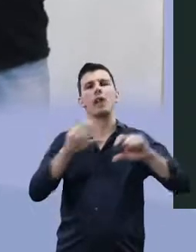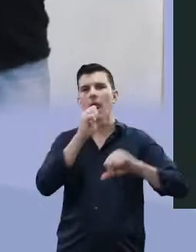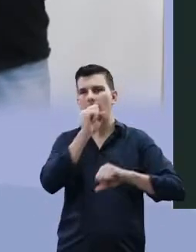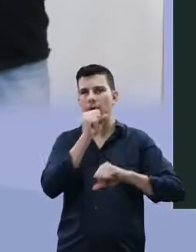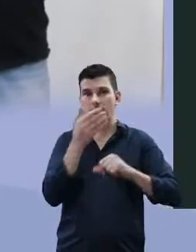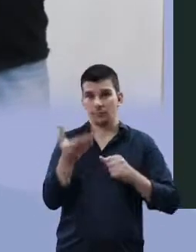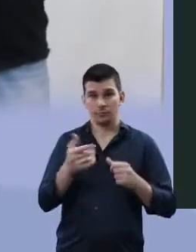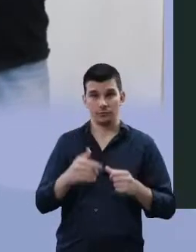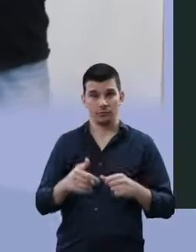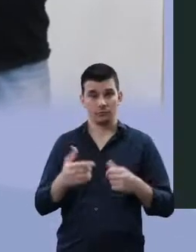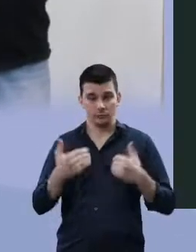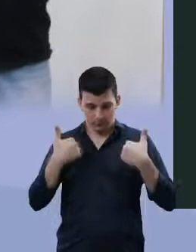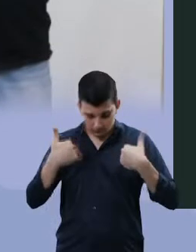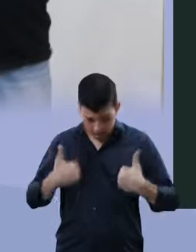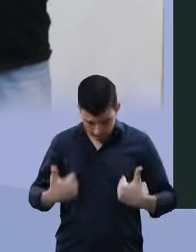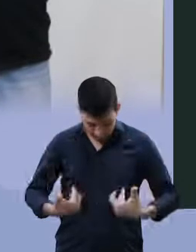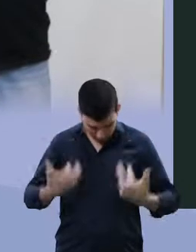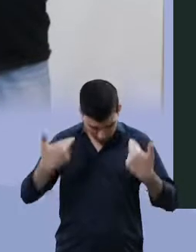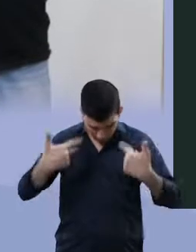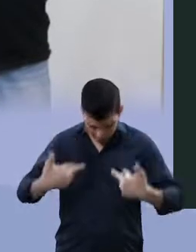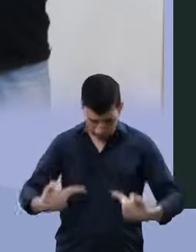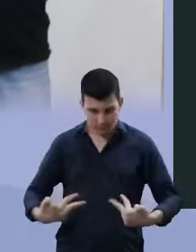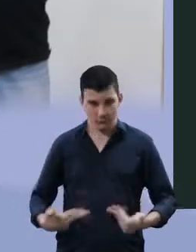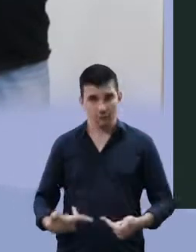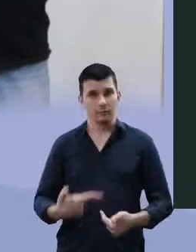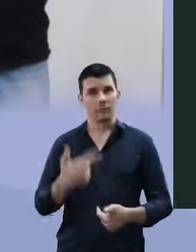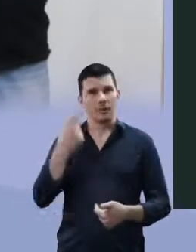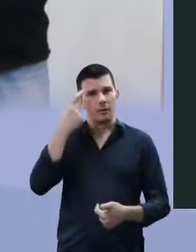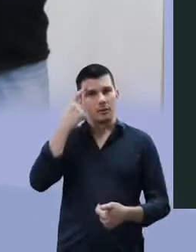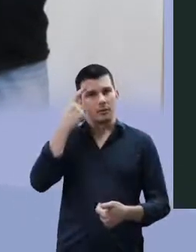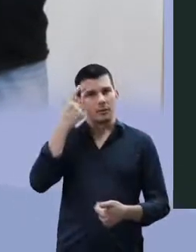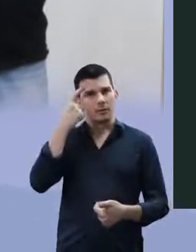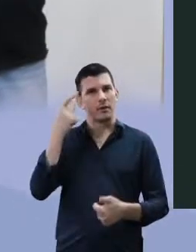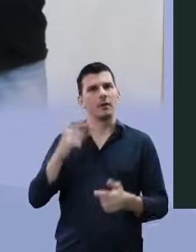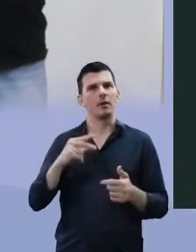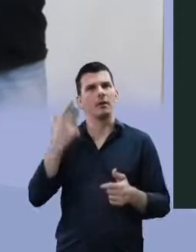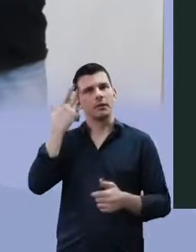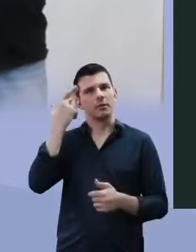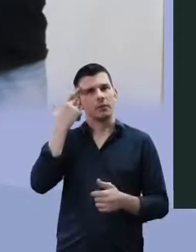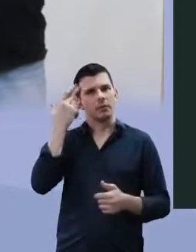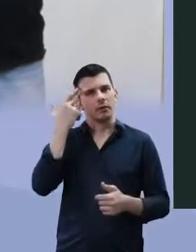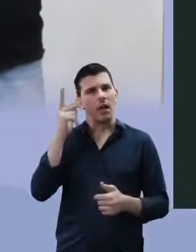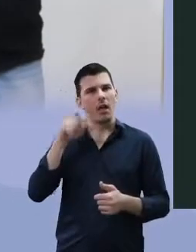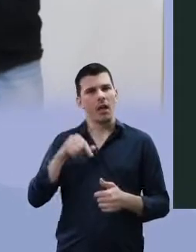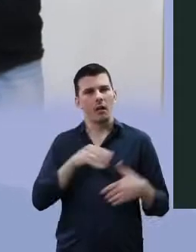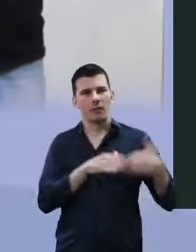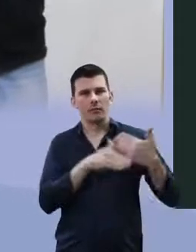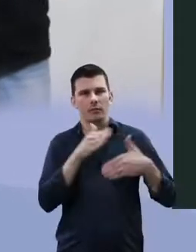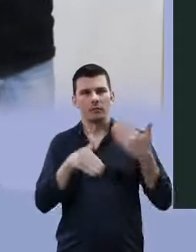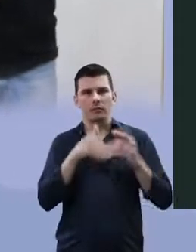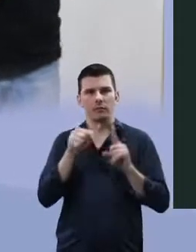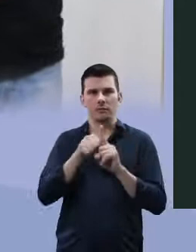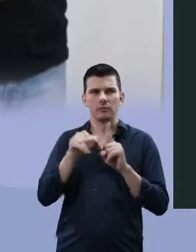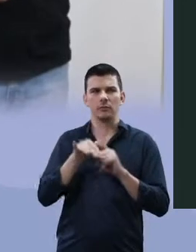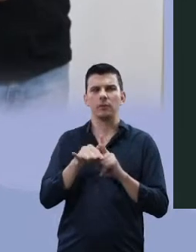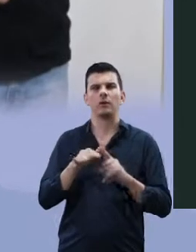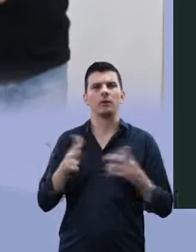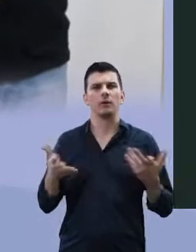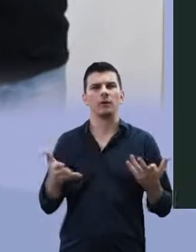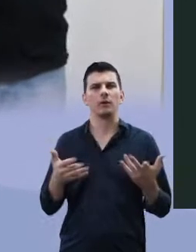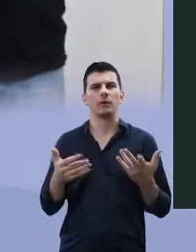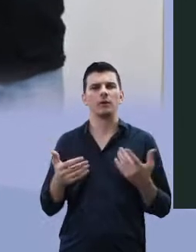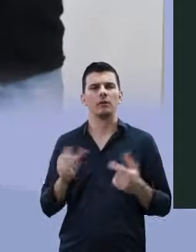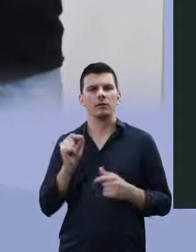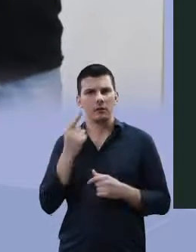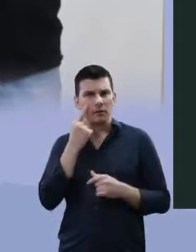segundo trecho. Né? Diferenças físicas são tomadas como naturais, mas seus significados também são construções sociais.